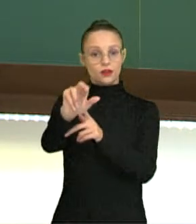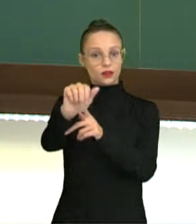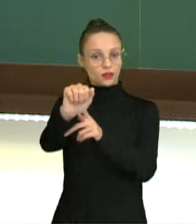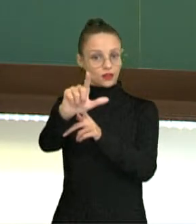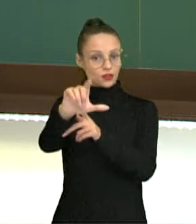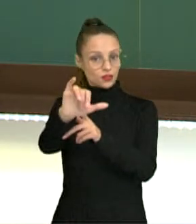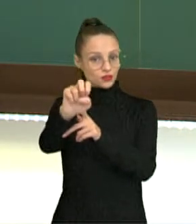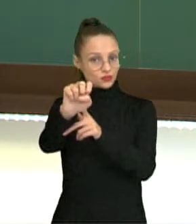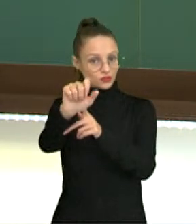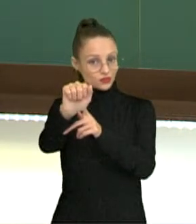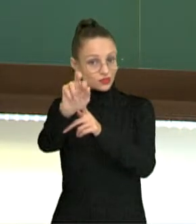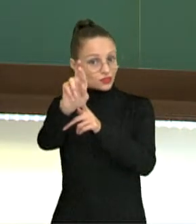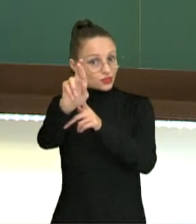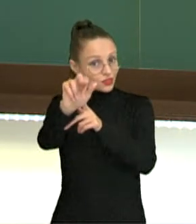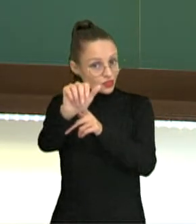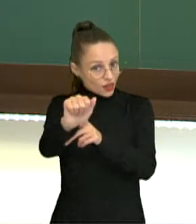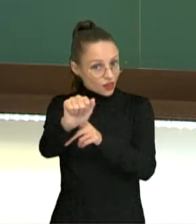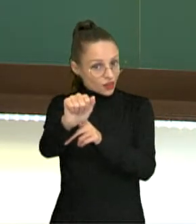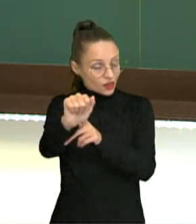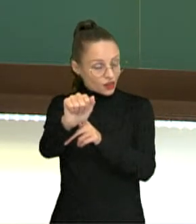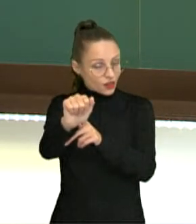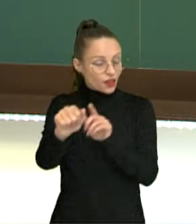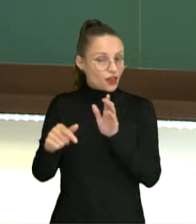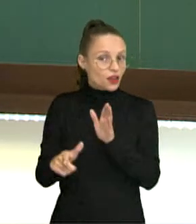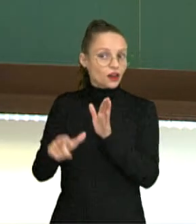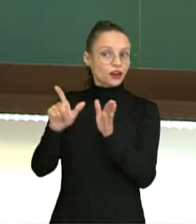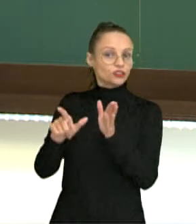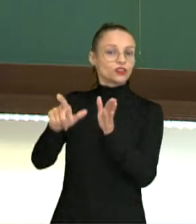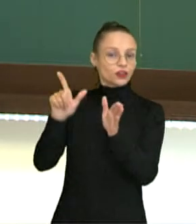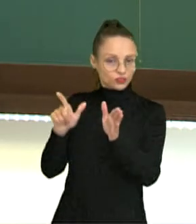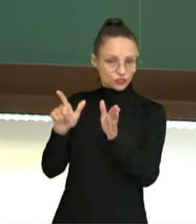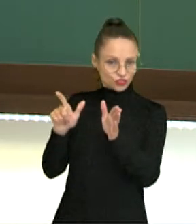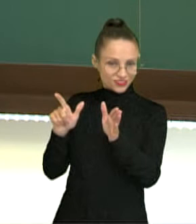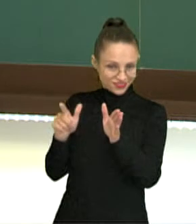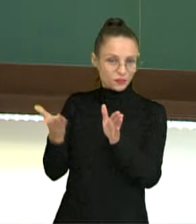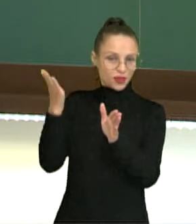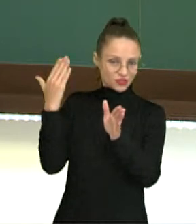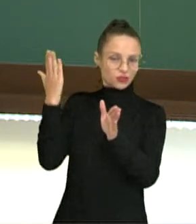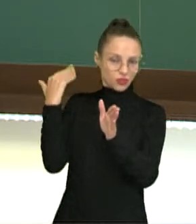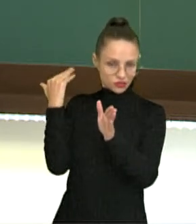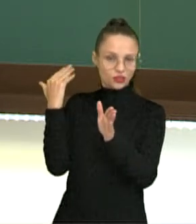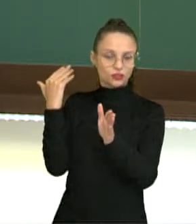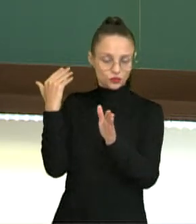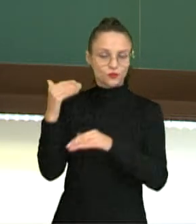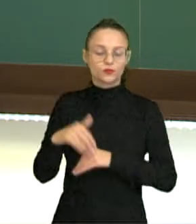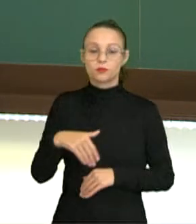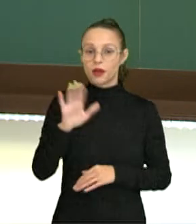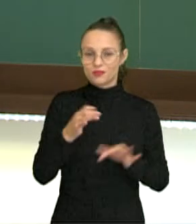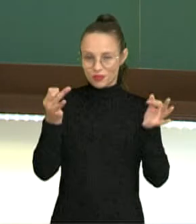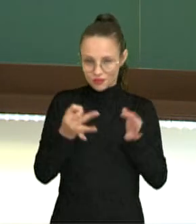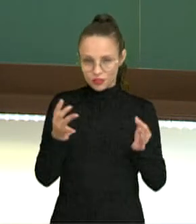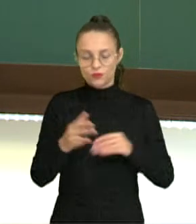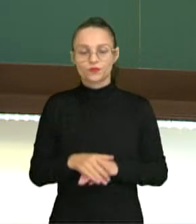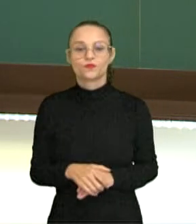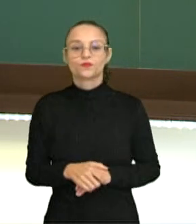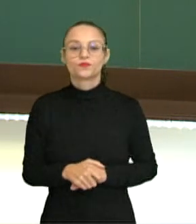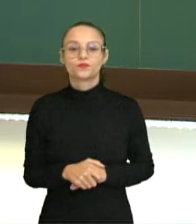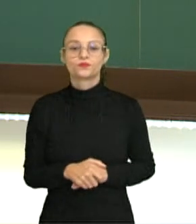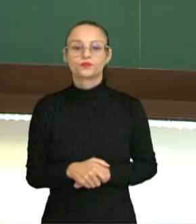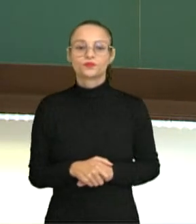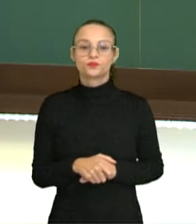é uma ação que acontece antes de outra. Então, eu digo que é o pretérito dos pretéritos, é o pretérito mais que perfeito.